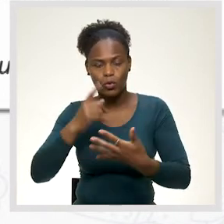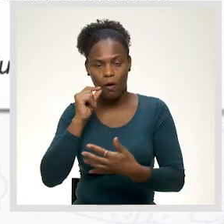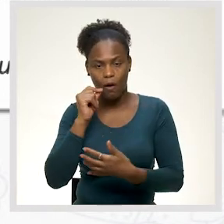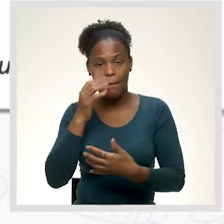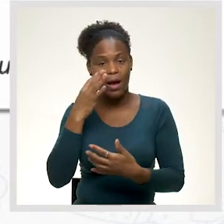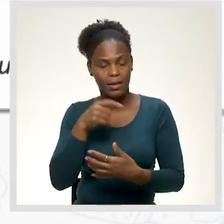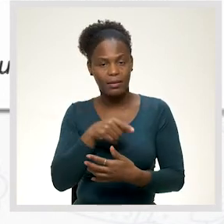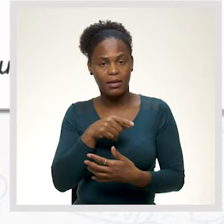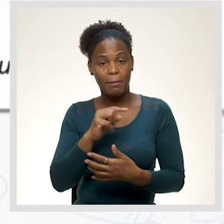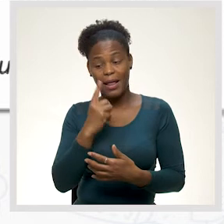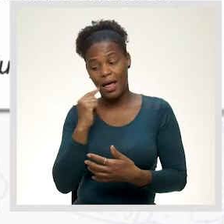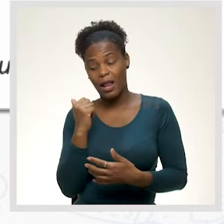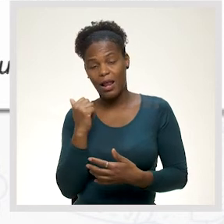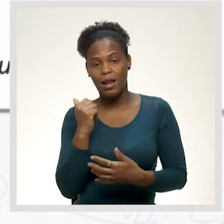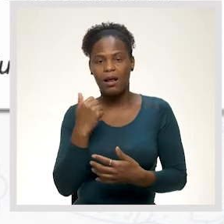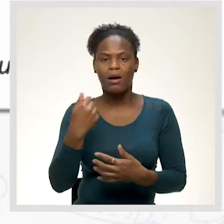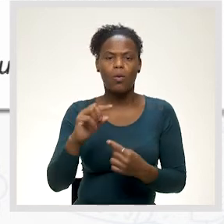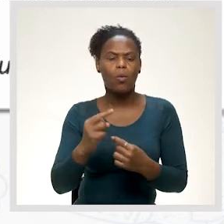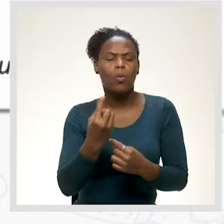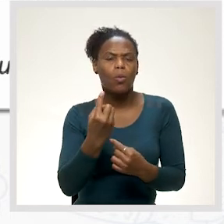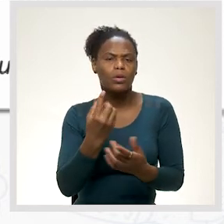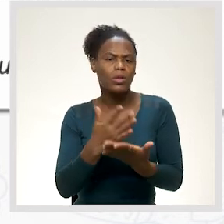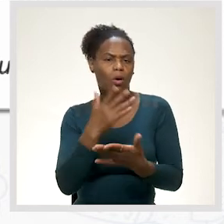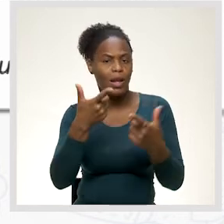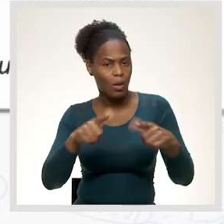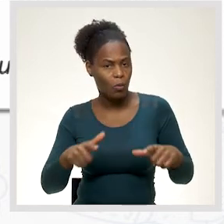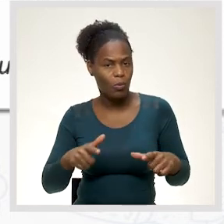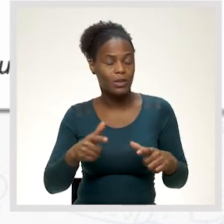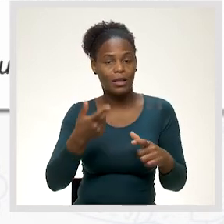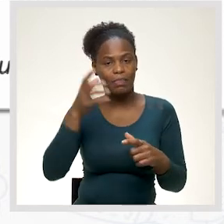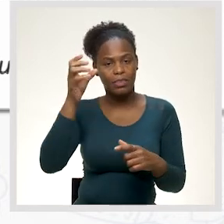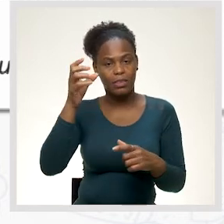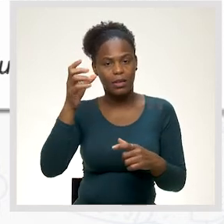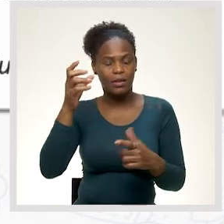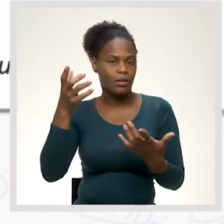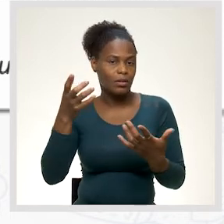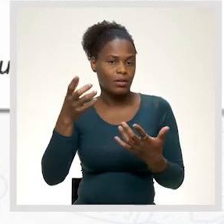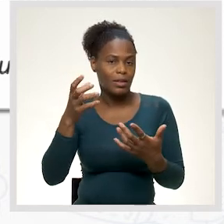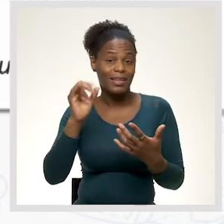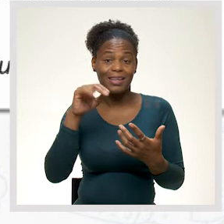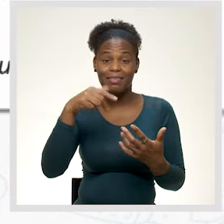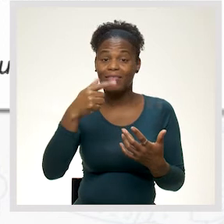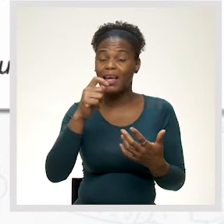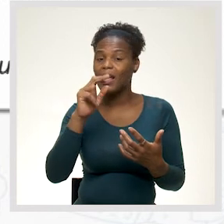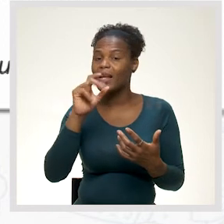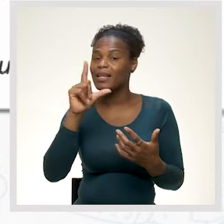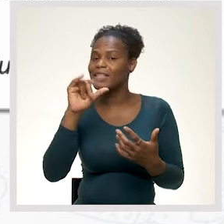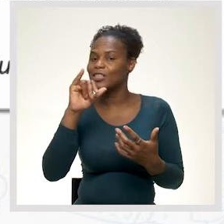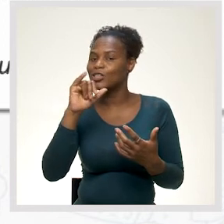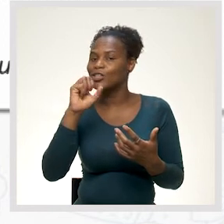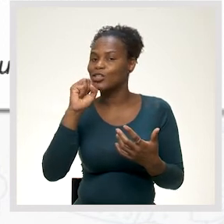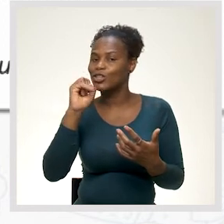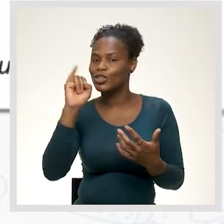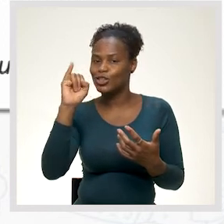que, para ela, há unicamente uma linguagem inteligível, a do bramido do mar e do